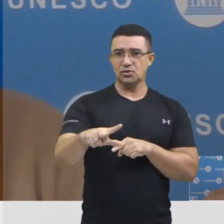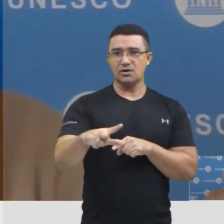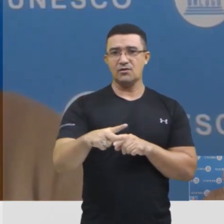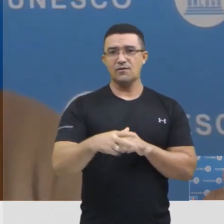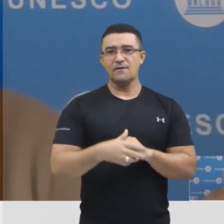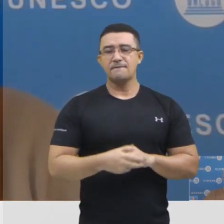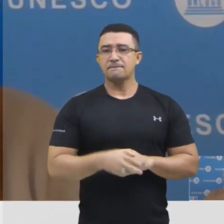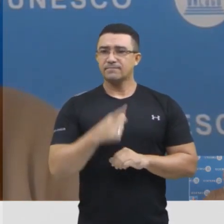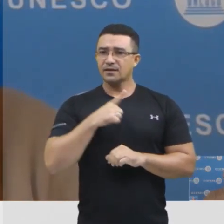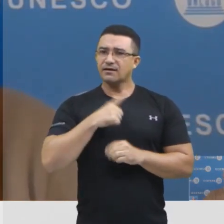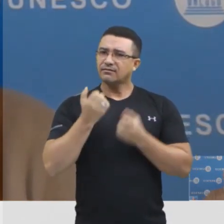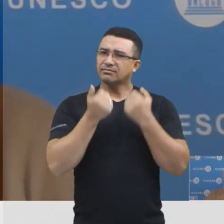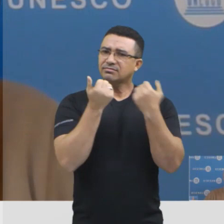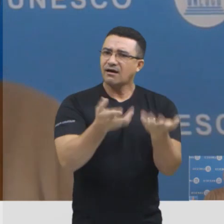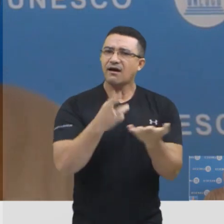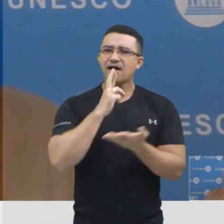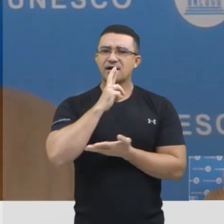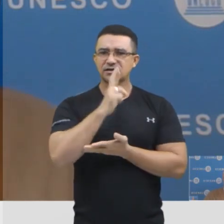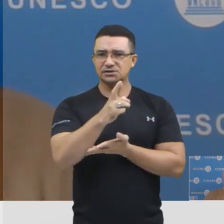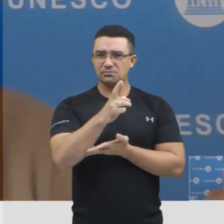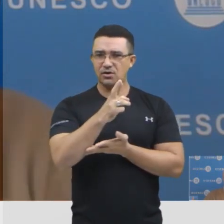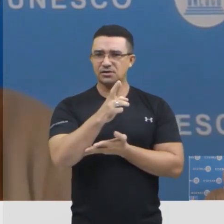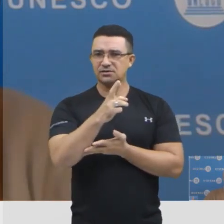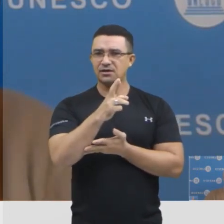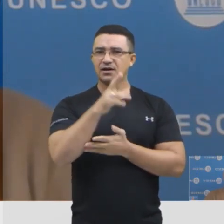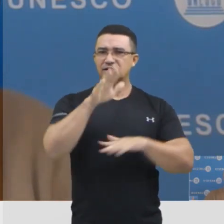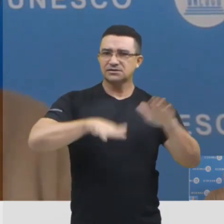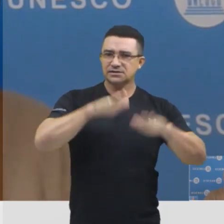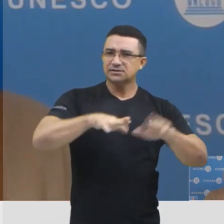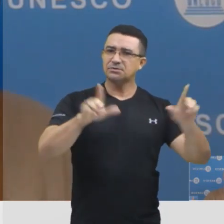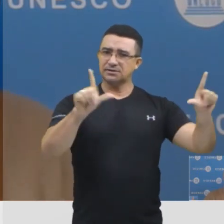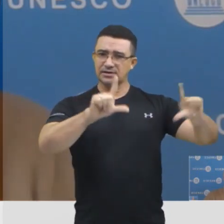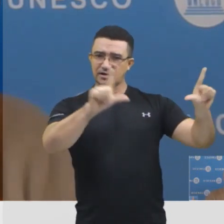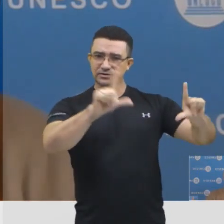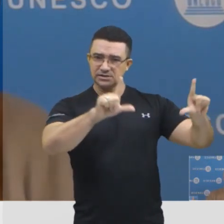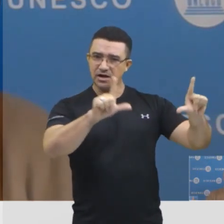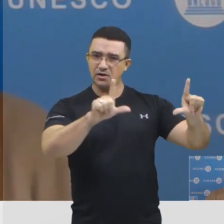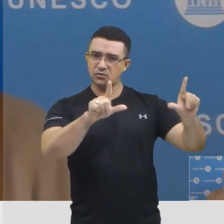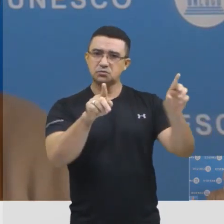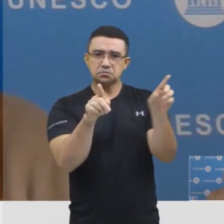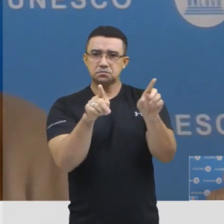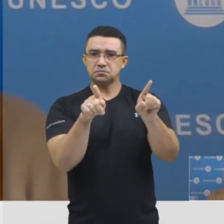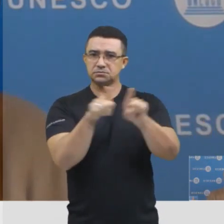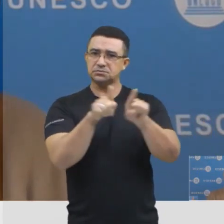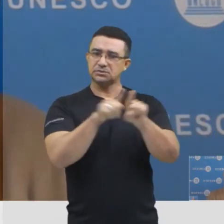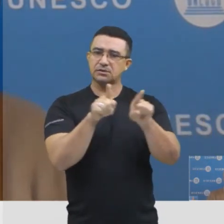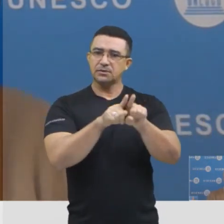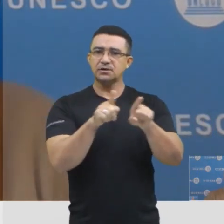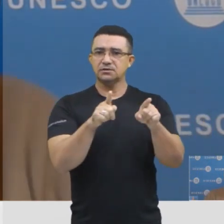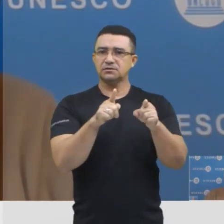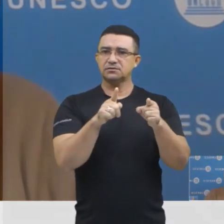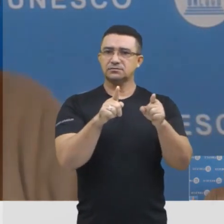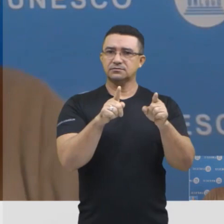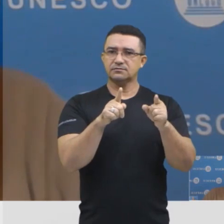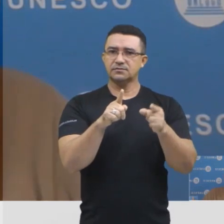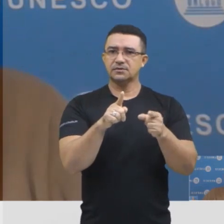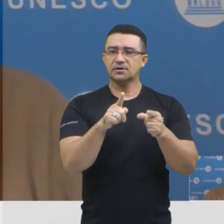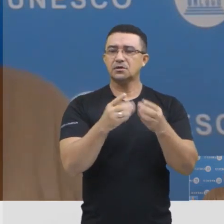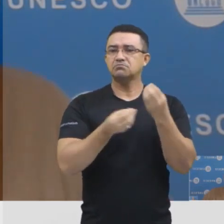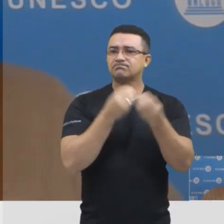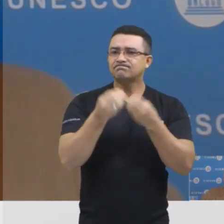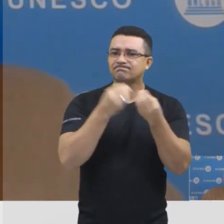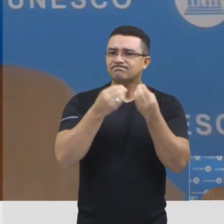uma resposta, sobretudo através da televisão e de programas emitidos nos canais televisivos.